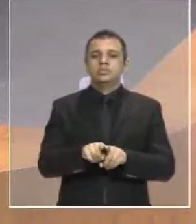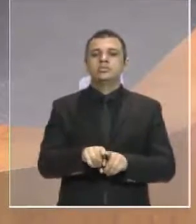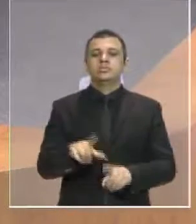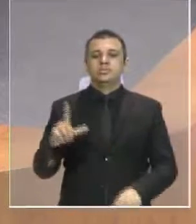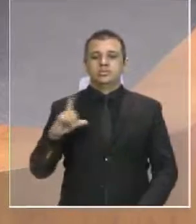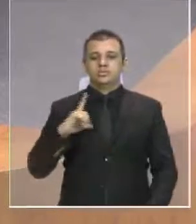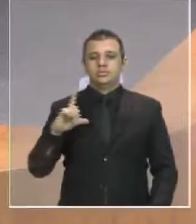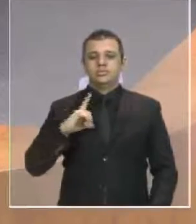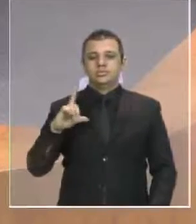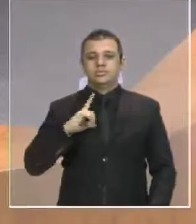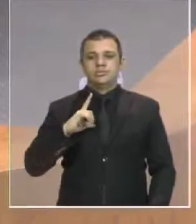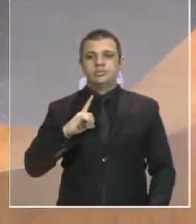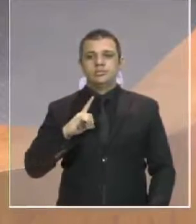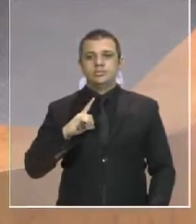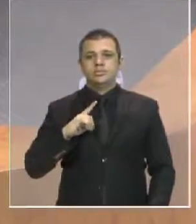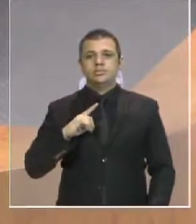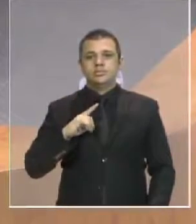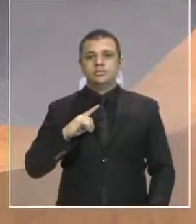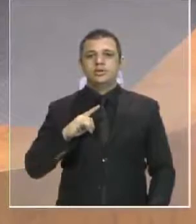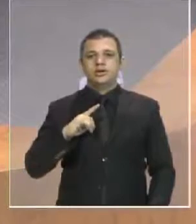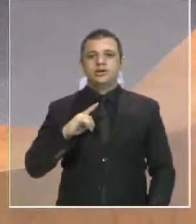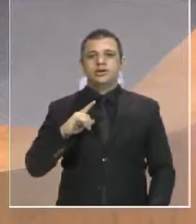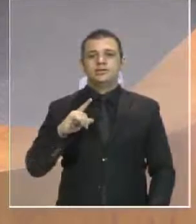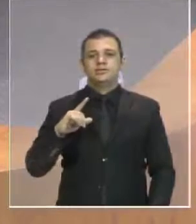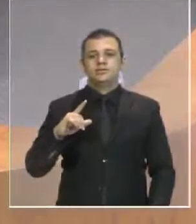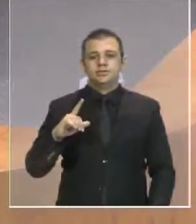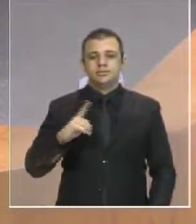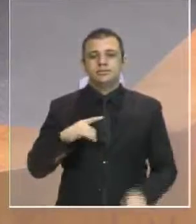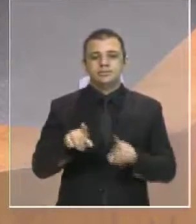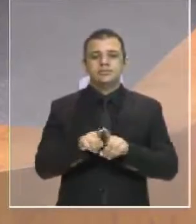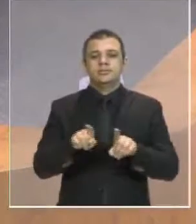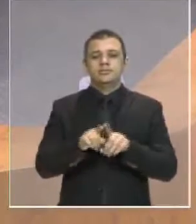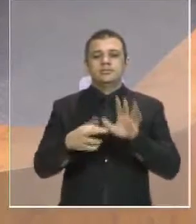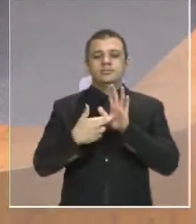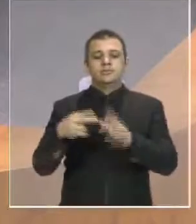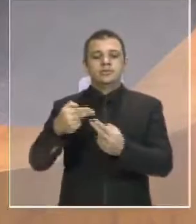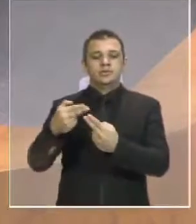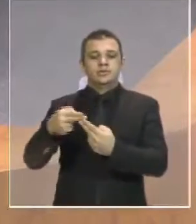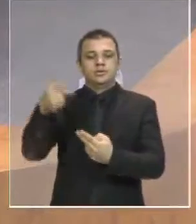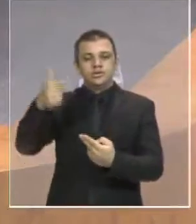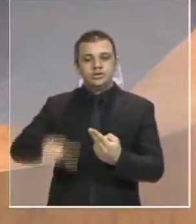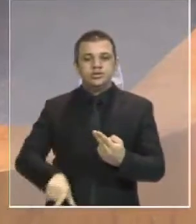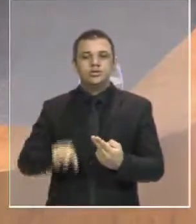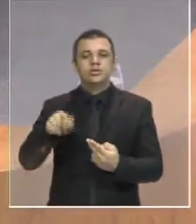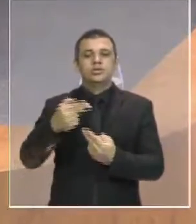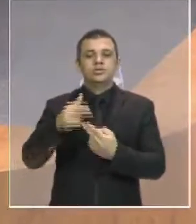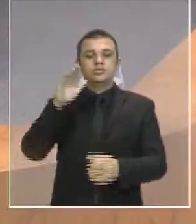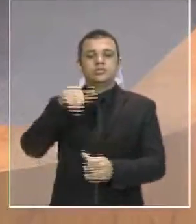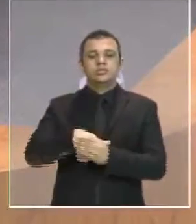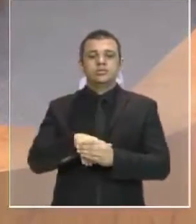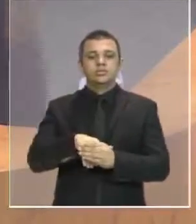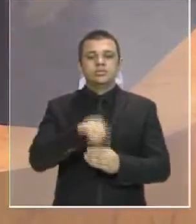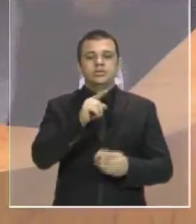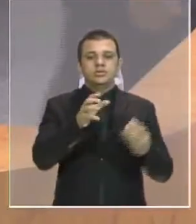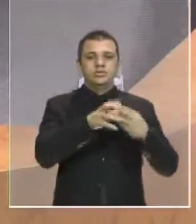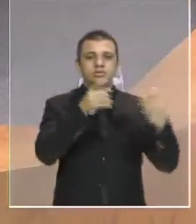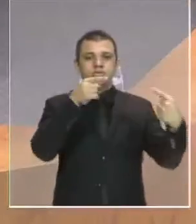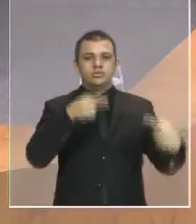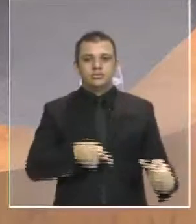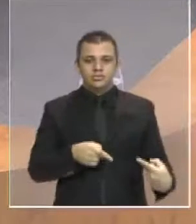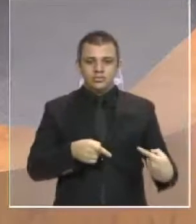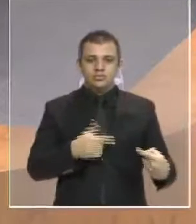Timon, onde mais uma vez a oposição foi derrotada. Mais uma vez. Para um candidato que aqui vos fala,